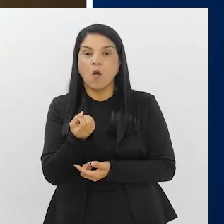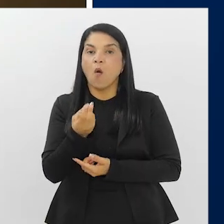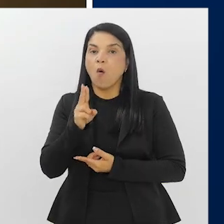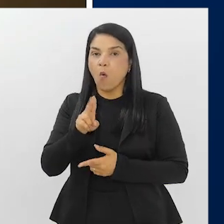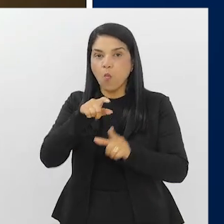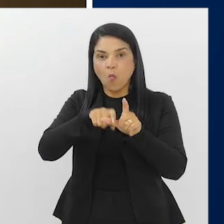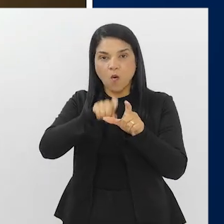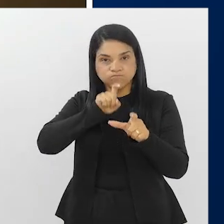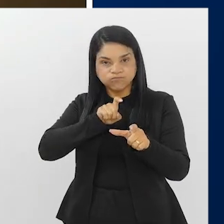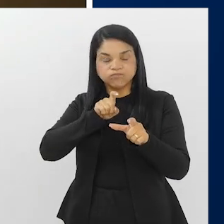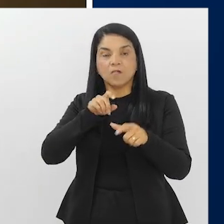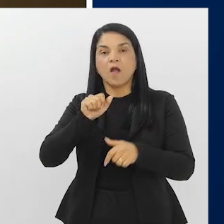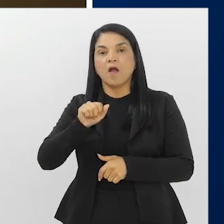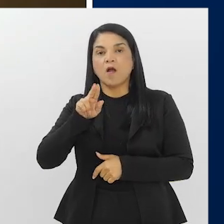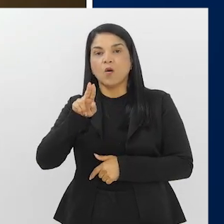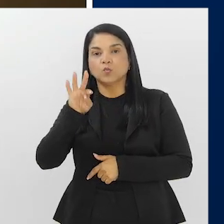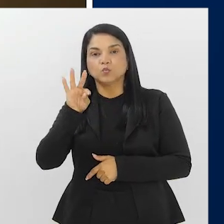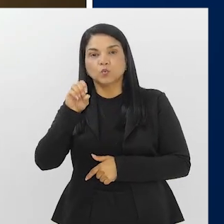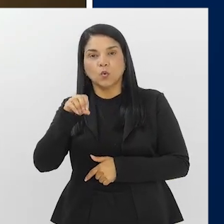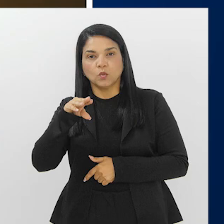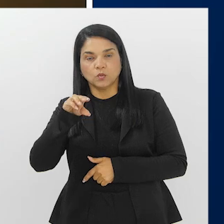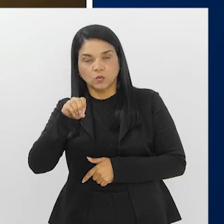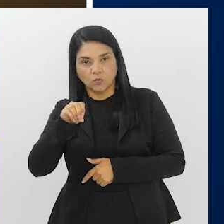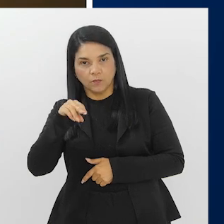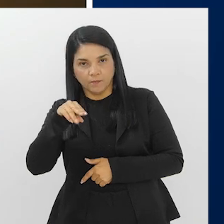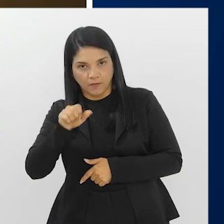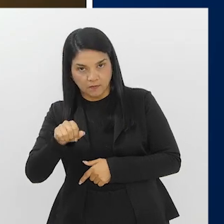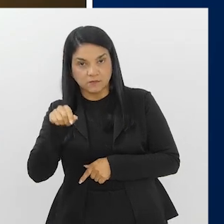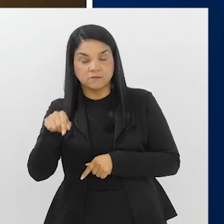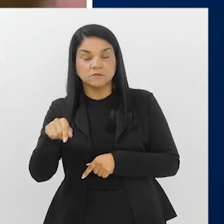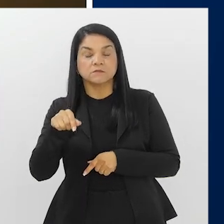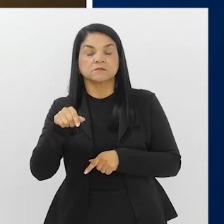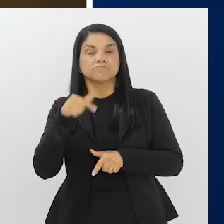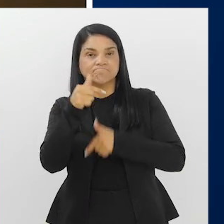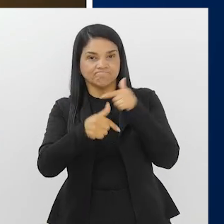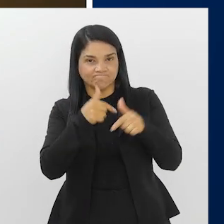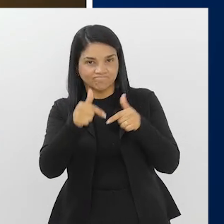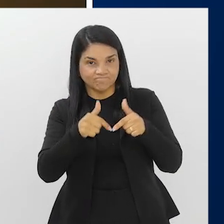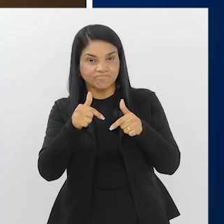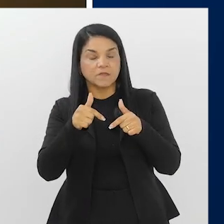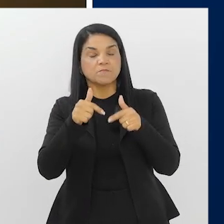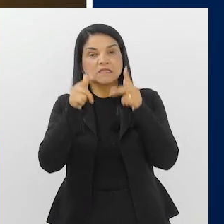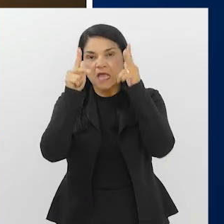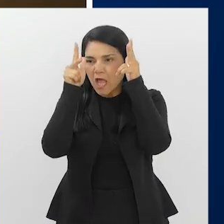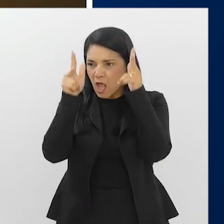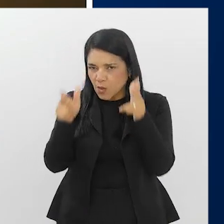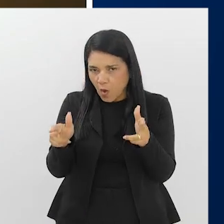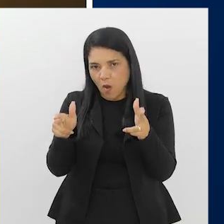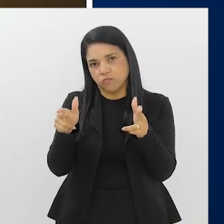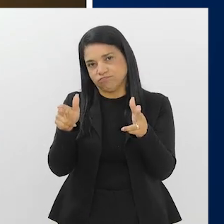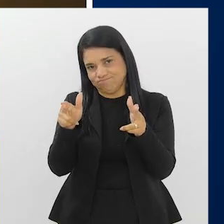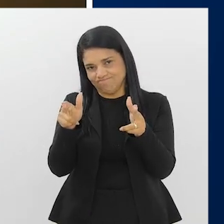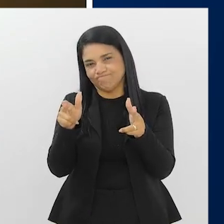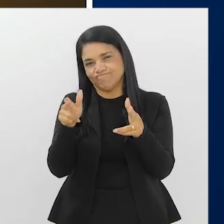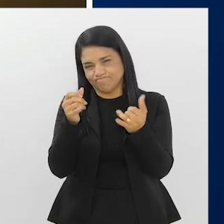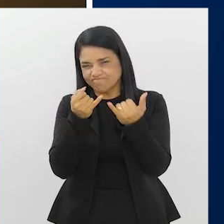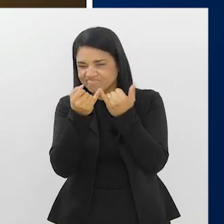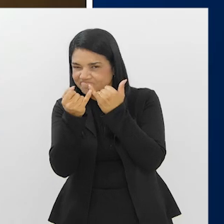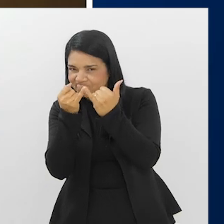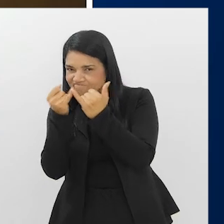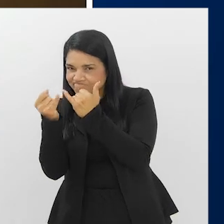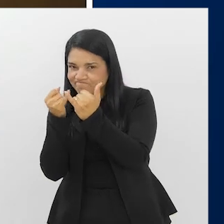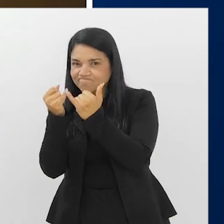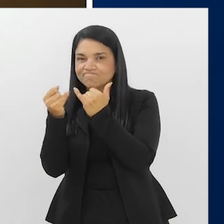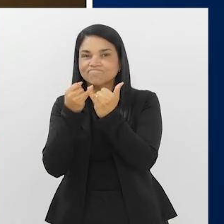vai depender muito, mas de qualquer forma funciona bem parecido para cada uma, porque